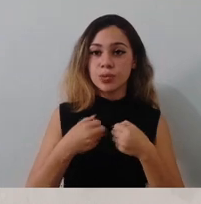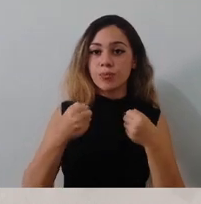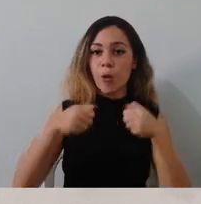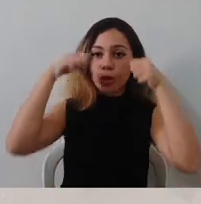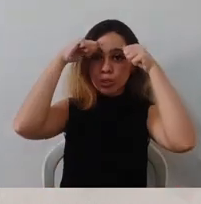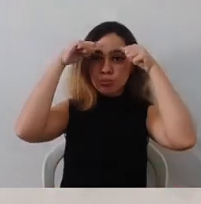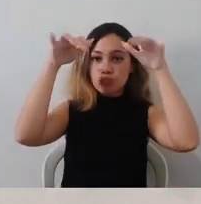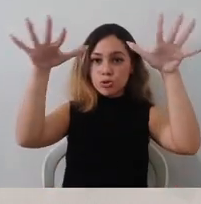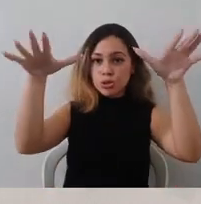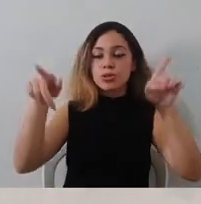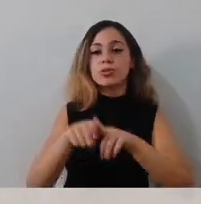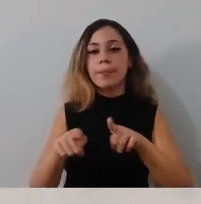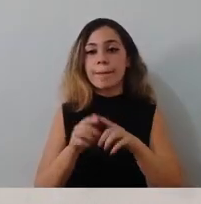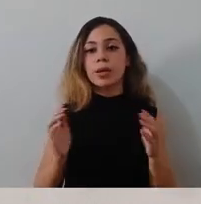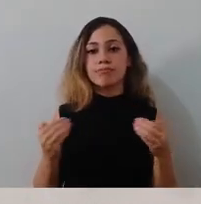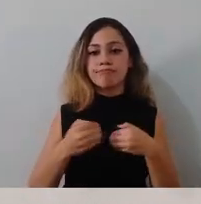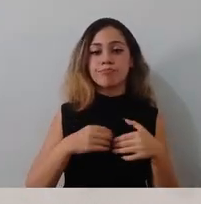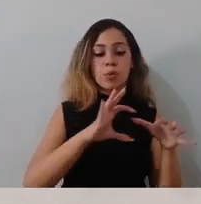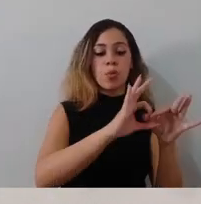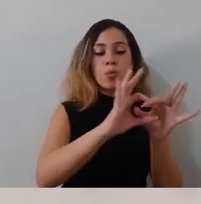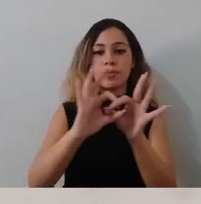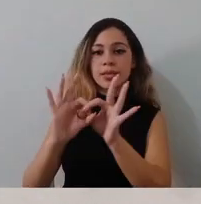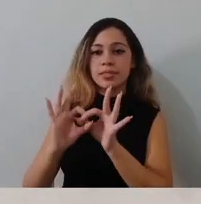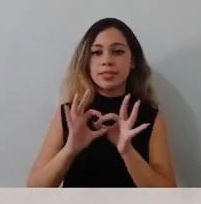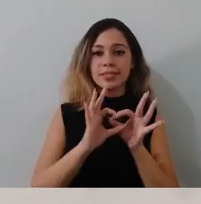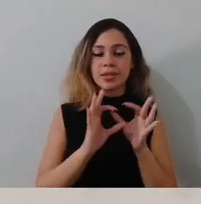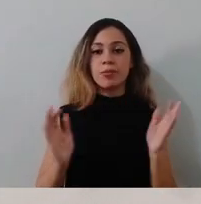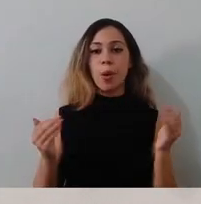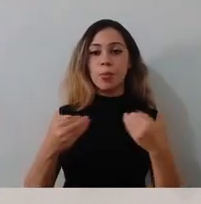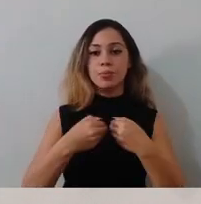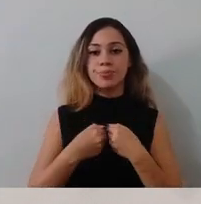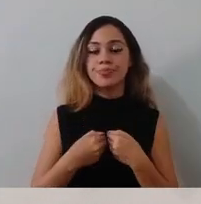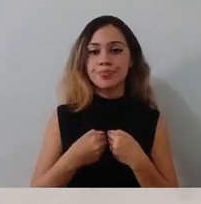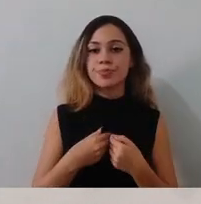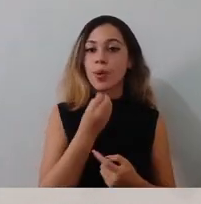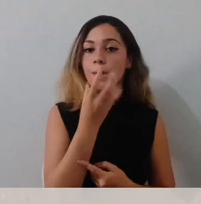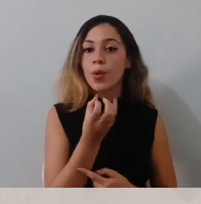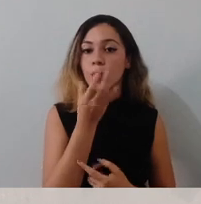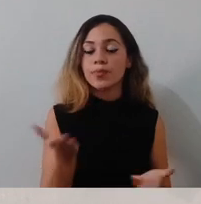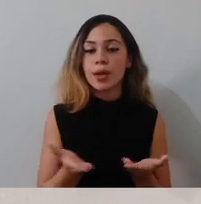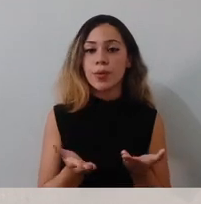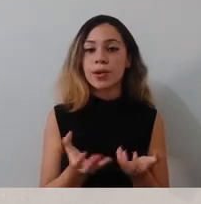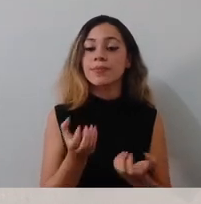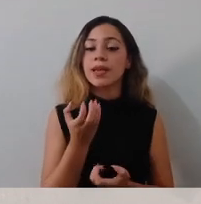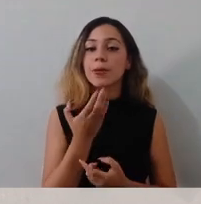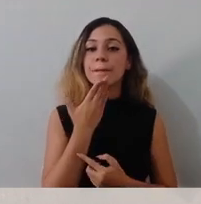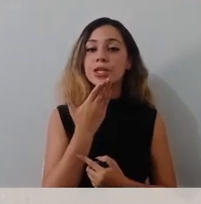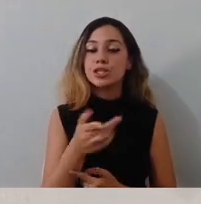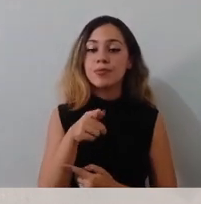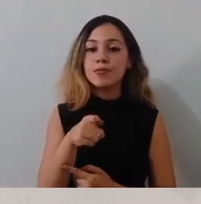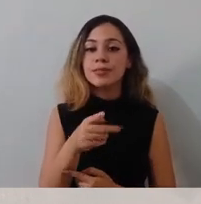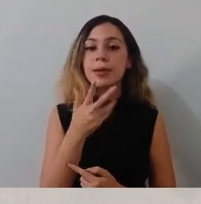esse é o sinal de atípicas. Assim, atípicas. Conexões atípicas. Ai, que bom. Deixa uma mensagem pra gente, Débora. Bom, queria